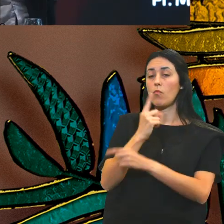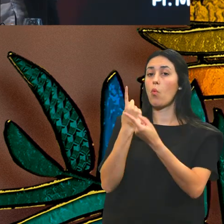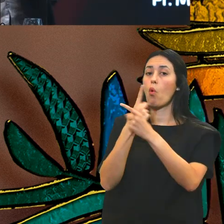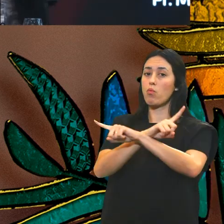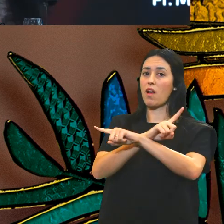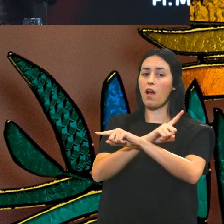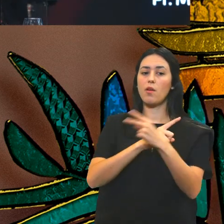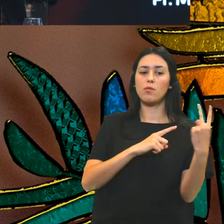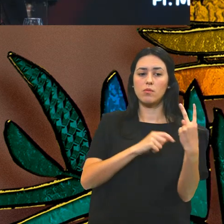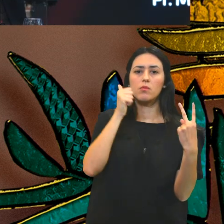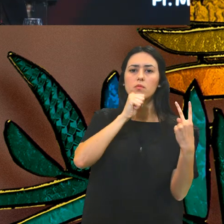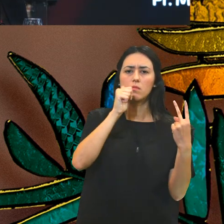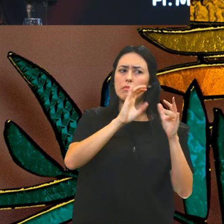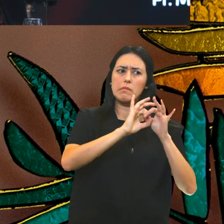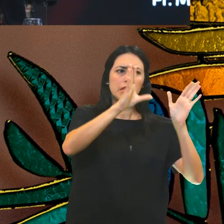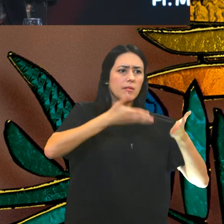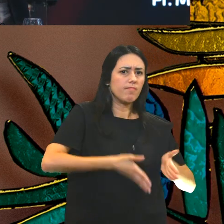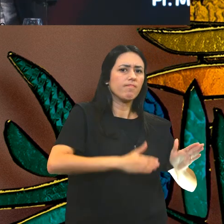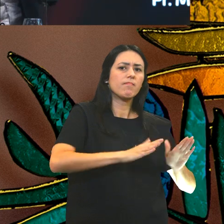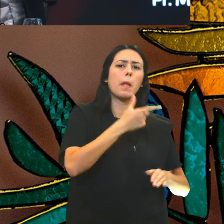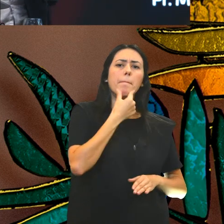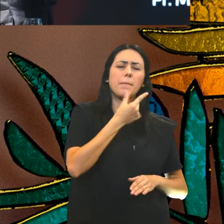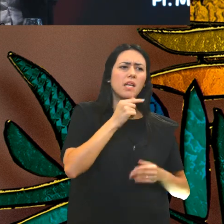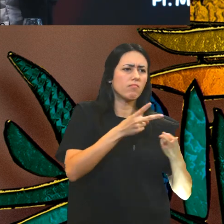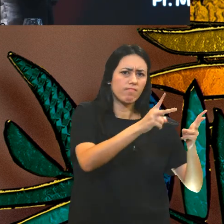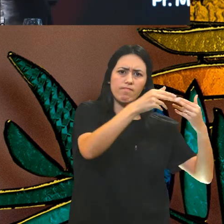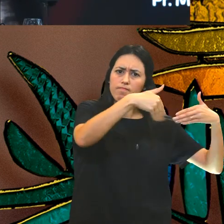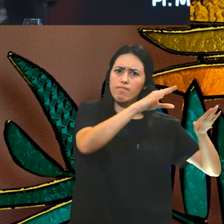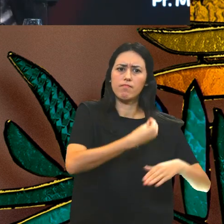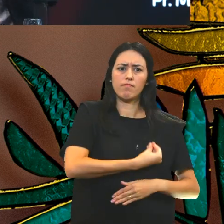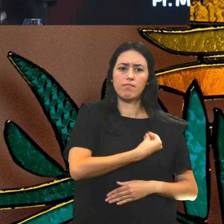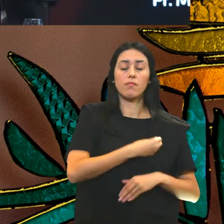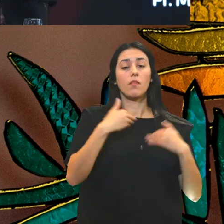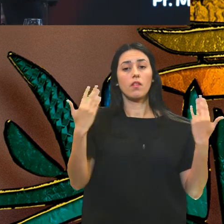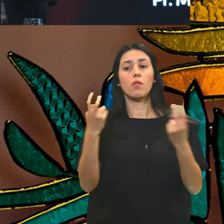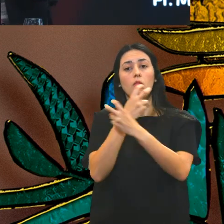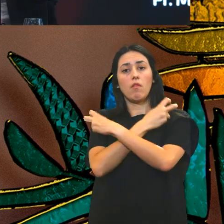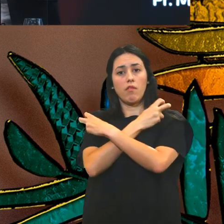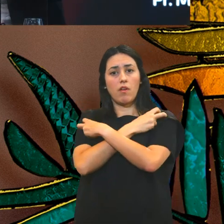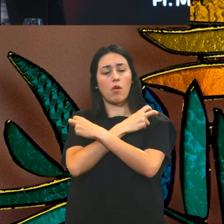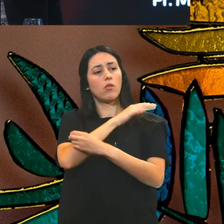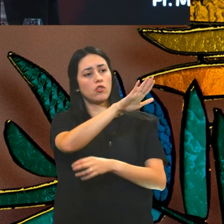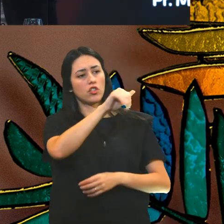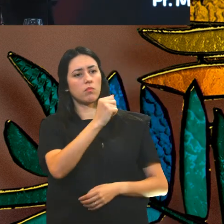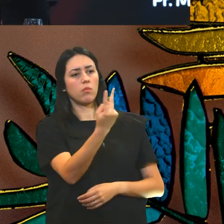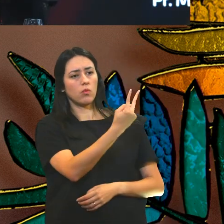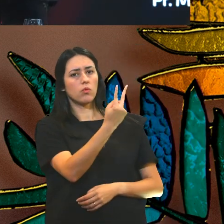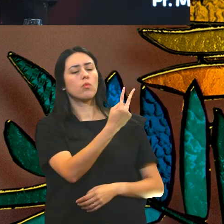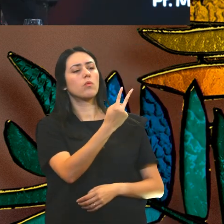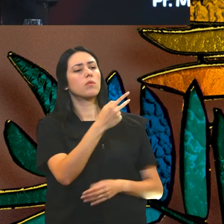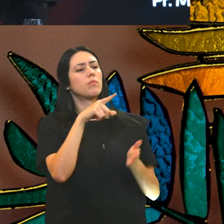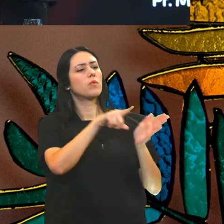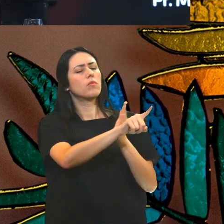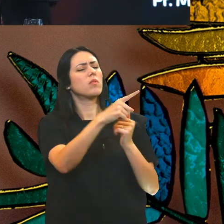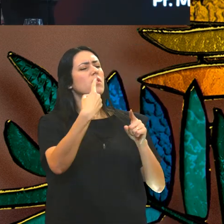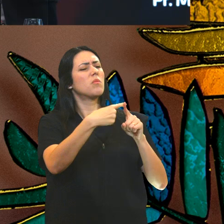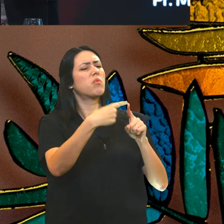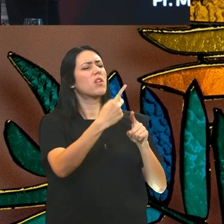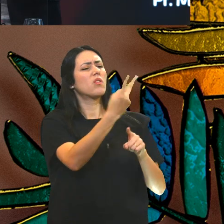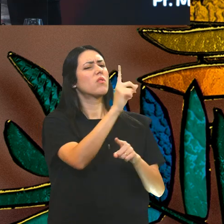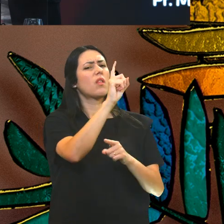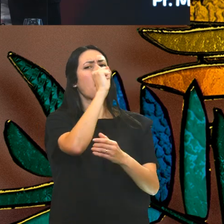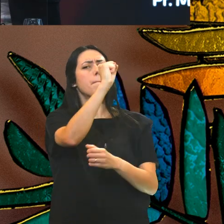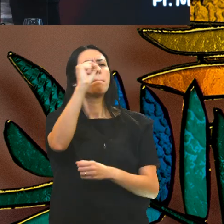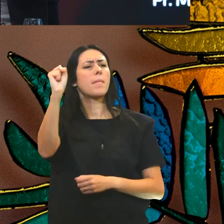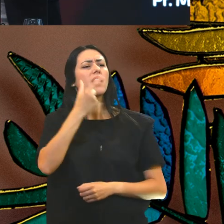meninos vivessem. Então o rei mandou chamar as parteiras e perguntou: por que vocês estão fazendo isso? Por que estão deixando os meninos vivam?